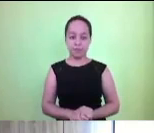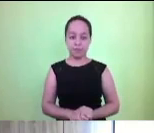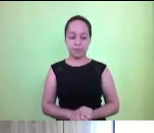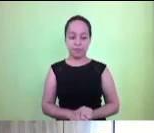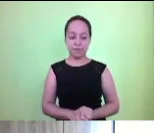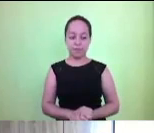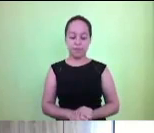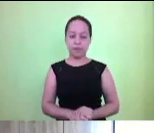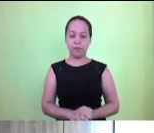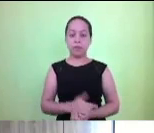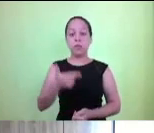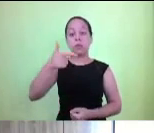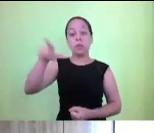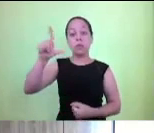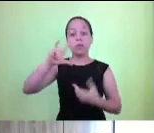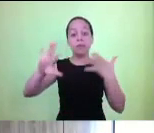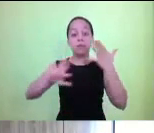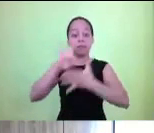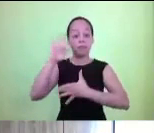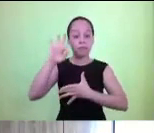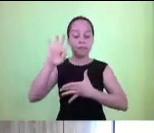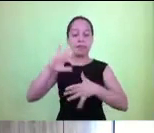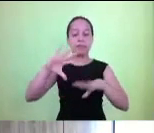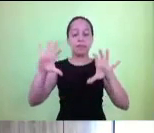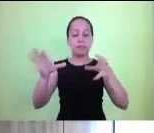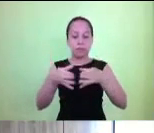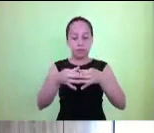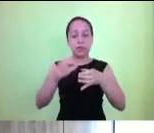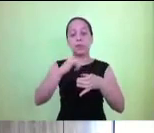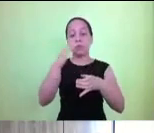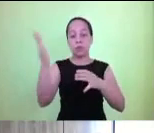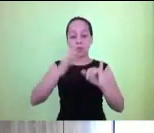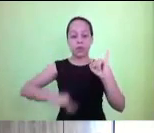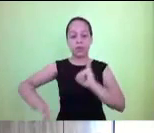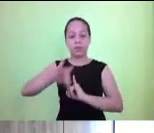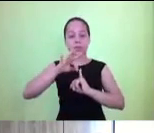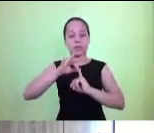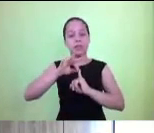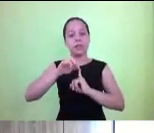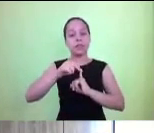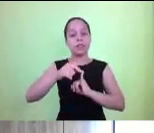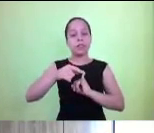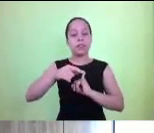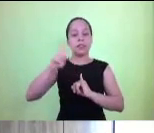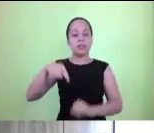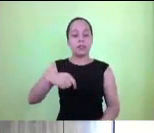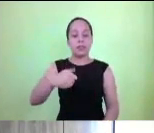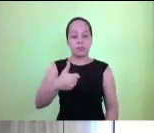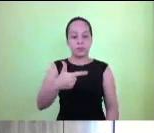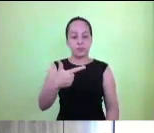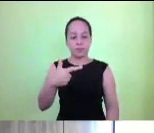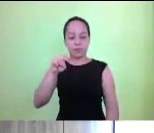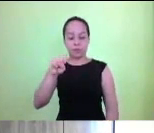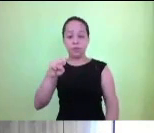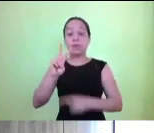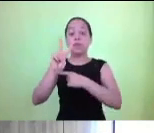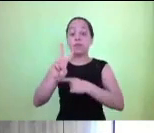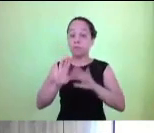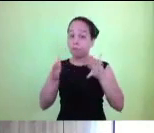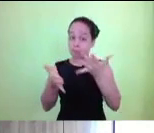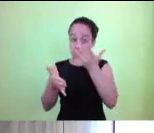próximo sorteio. Público externo, código de vaga 128, vagas destinadas às